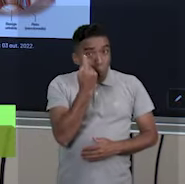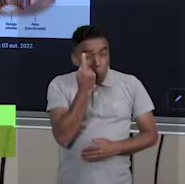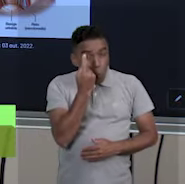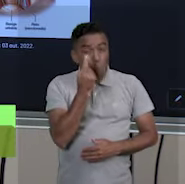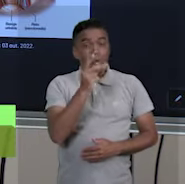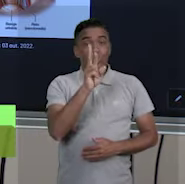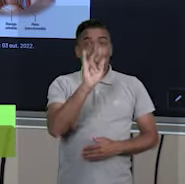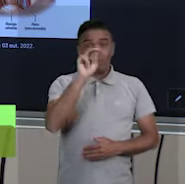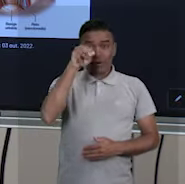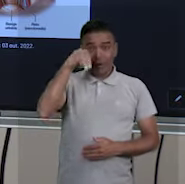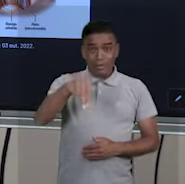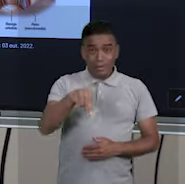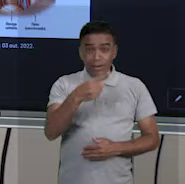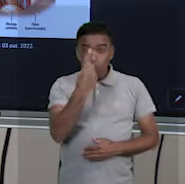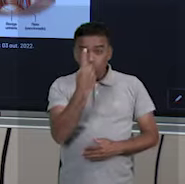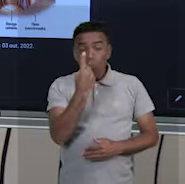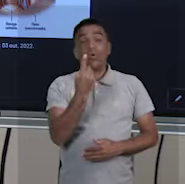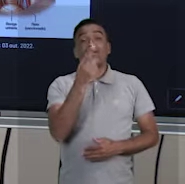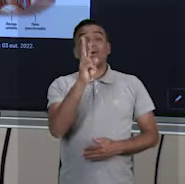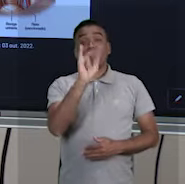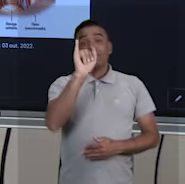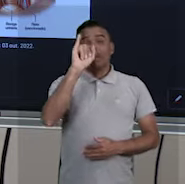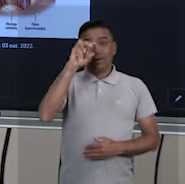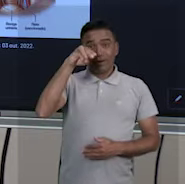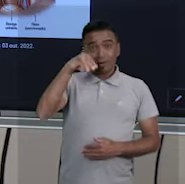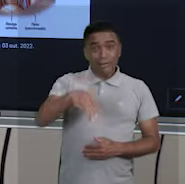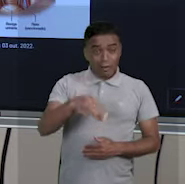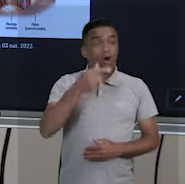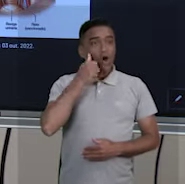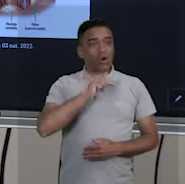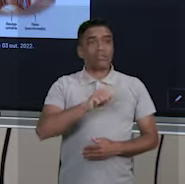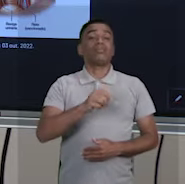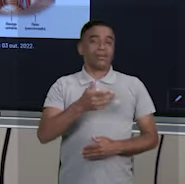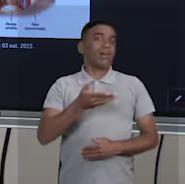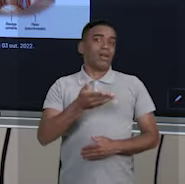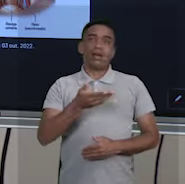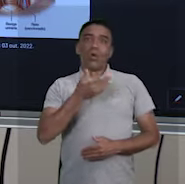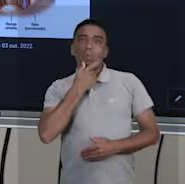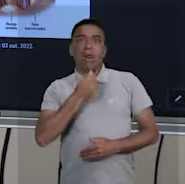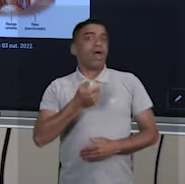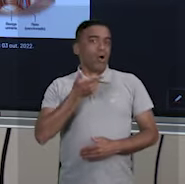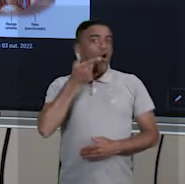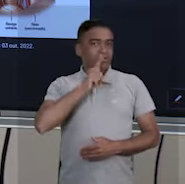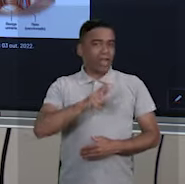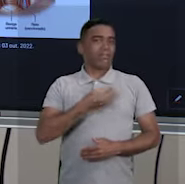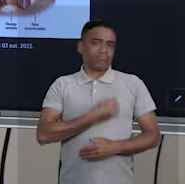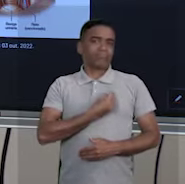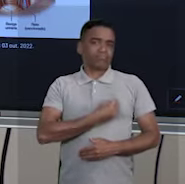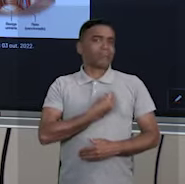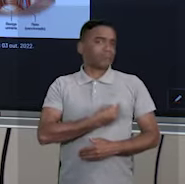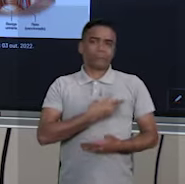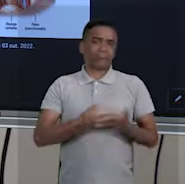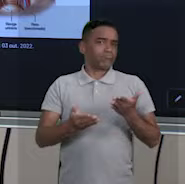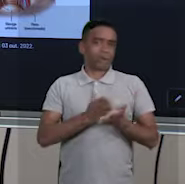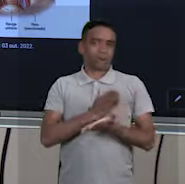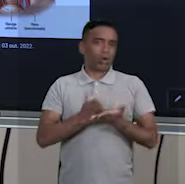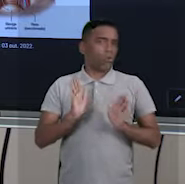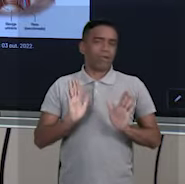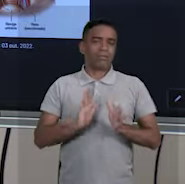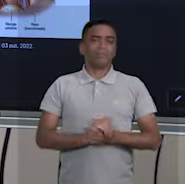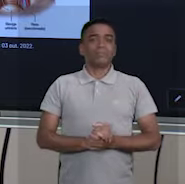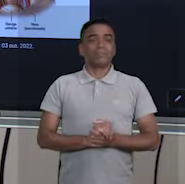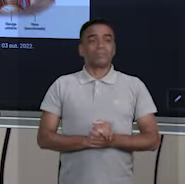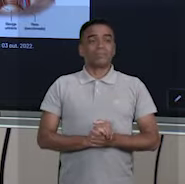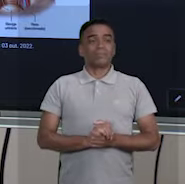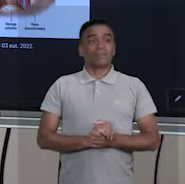né, todo o seu processo corretamente, a pessoa consegue viver somente com um. Então nós temos esses dois